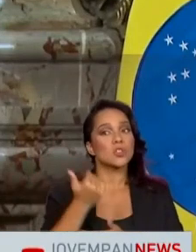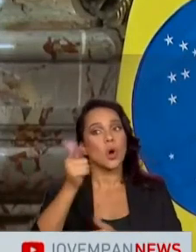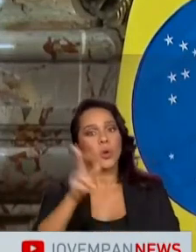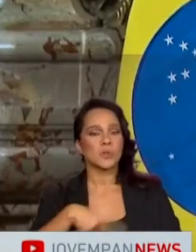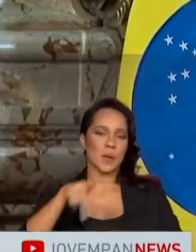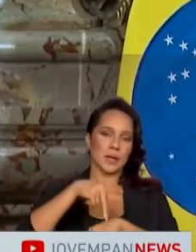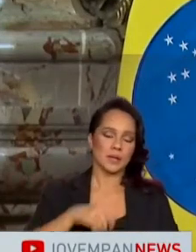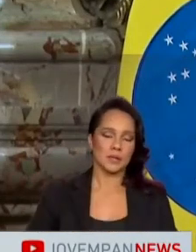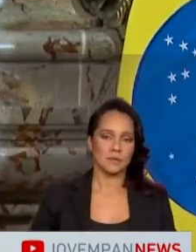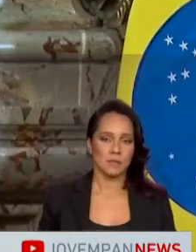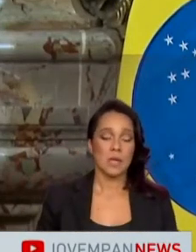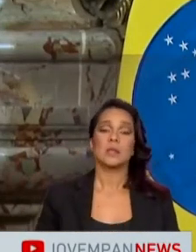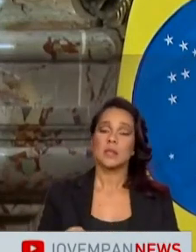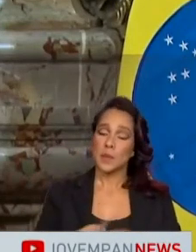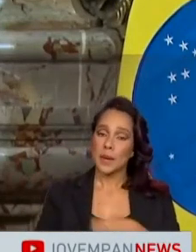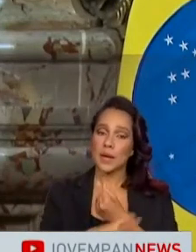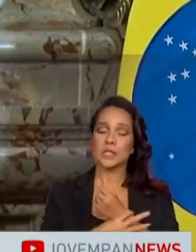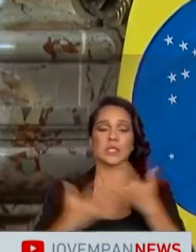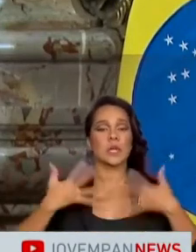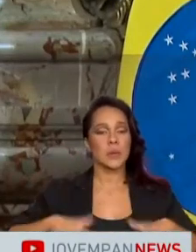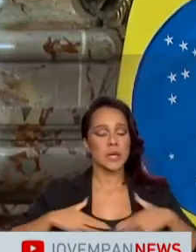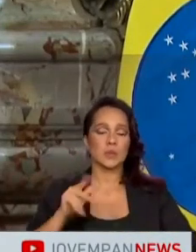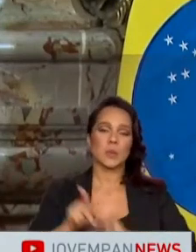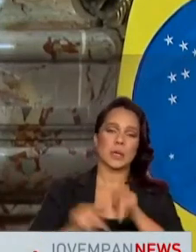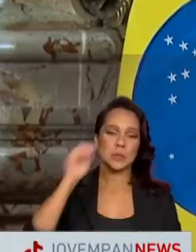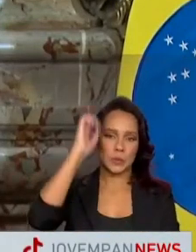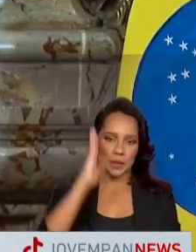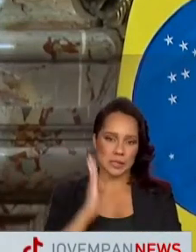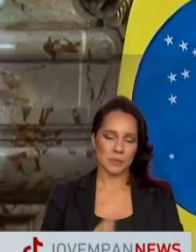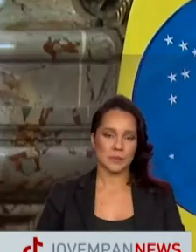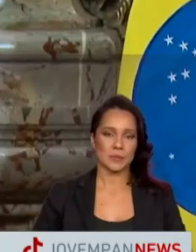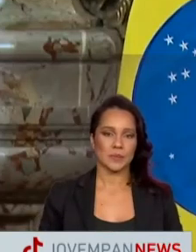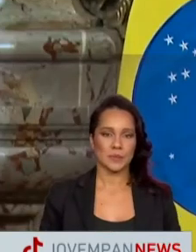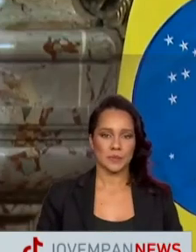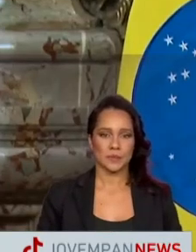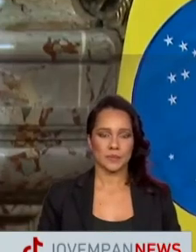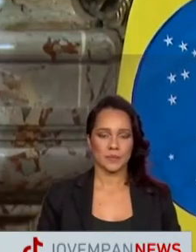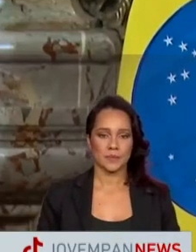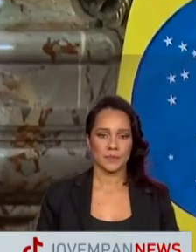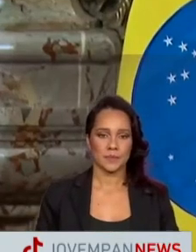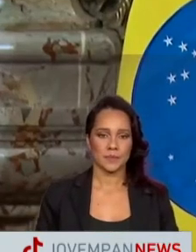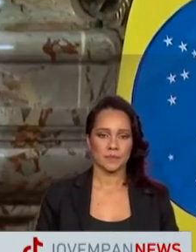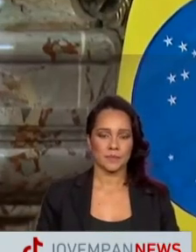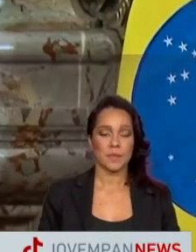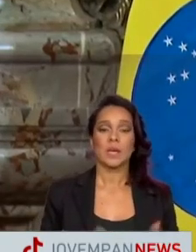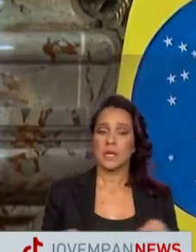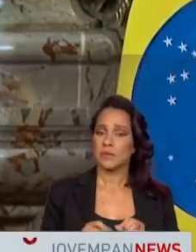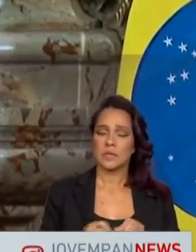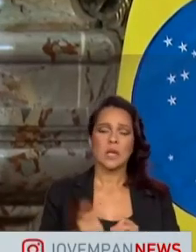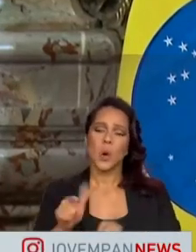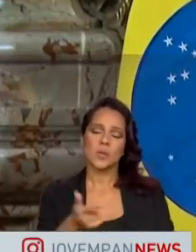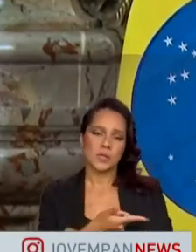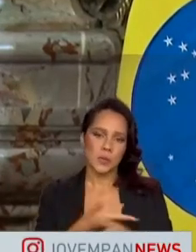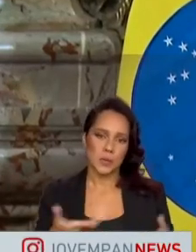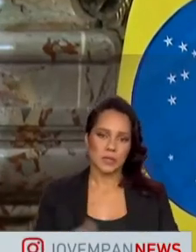inimigos externos. E para garantir tranquilidade ao povo brasileiro. E para assegurar a tranquilidade ao povo brasileiro. E fazer outras